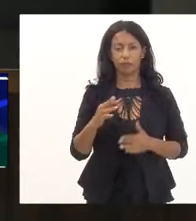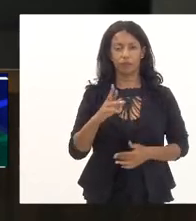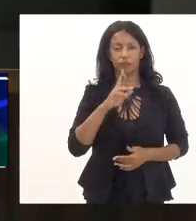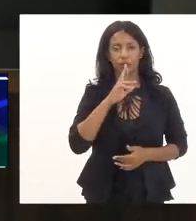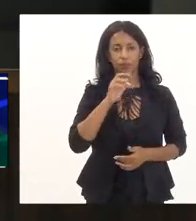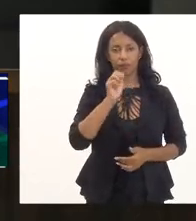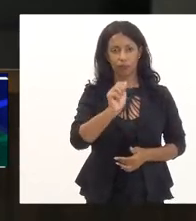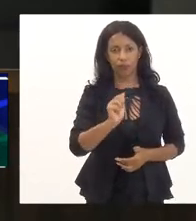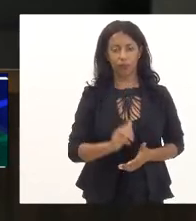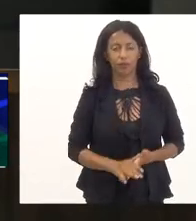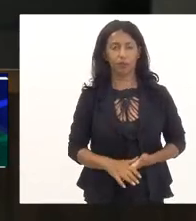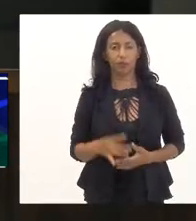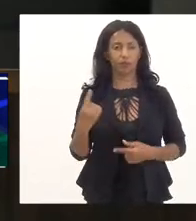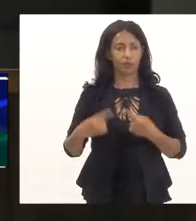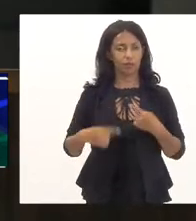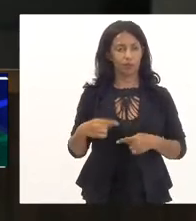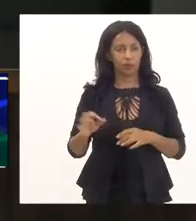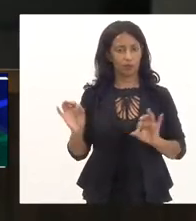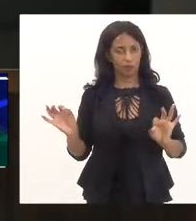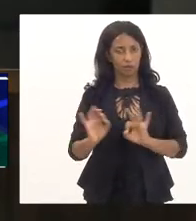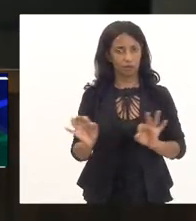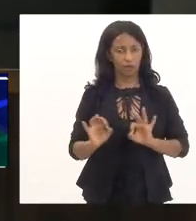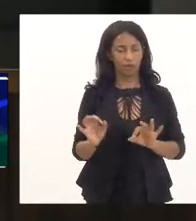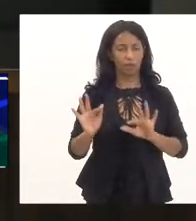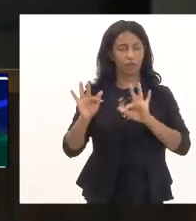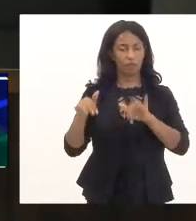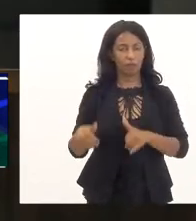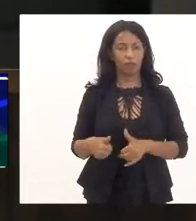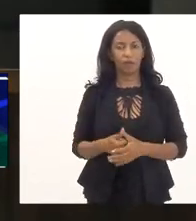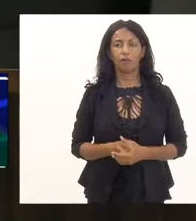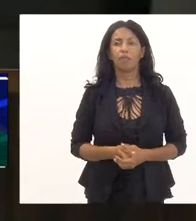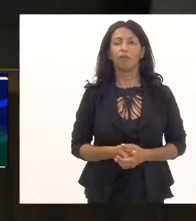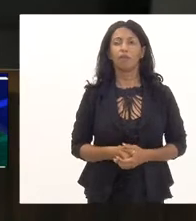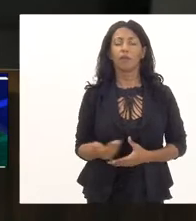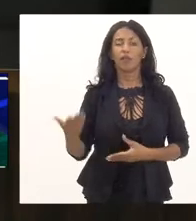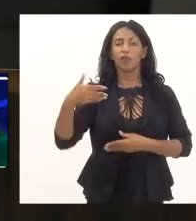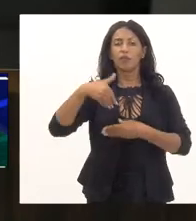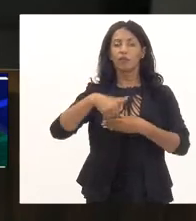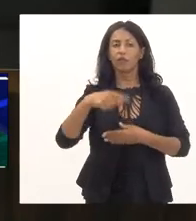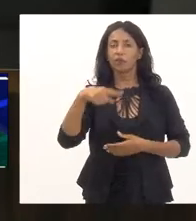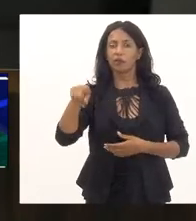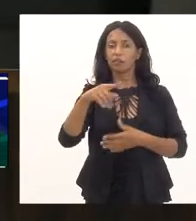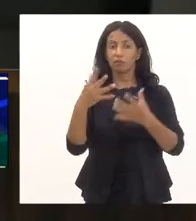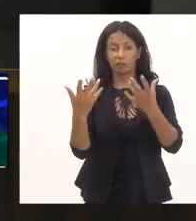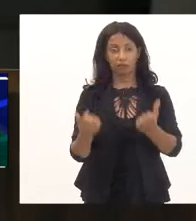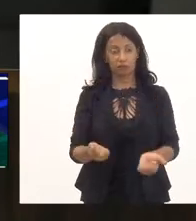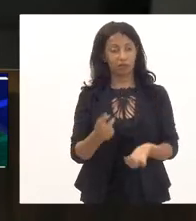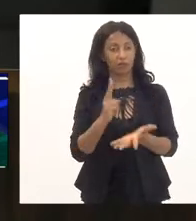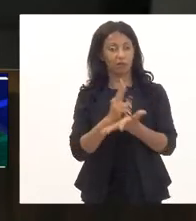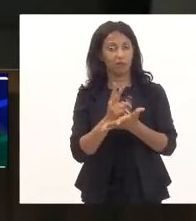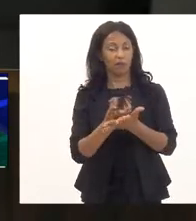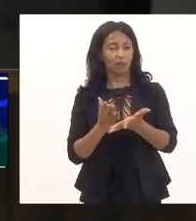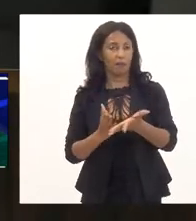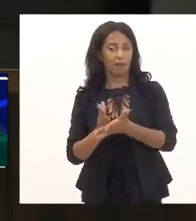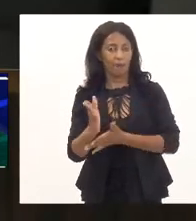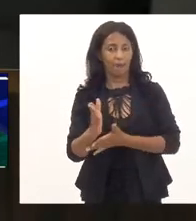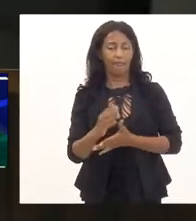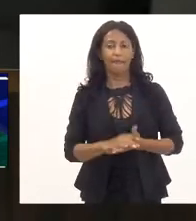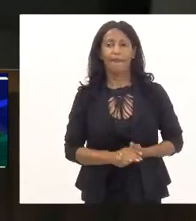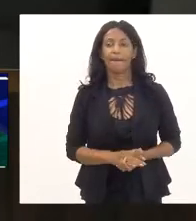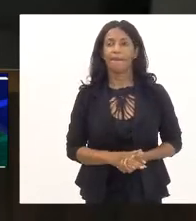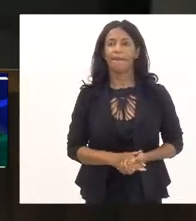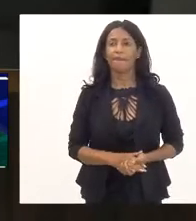Rodrigo Amorim. Em discussão, não havendo que queira discutir, encerra a discussão. Em votação, os senhores que aprovam permaneçam como estão, aprovado.